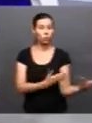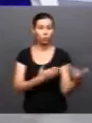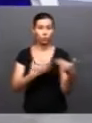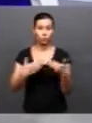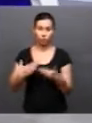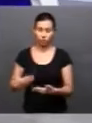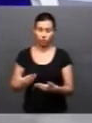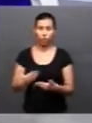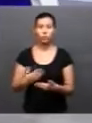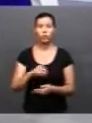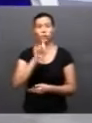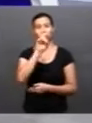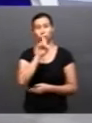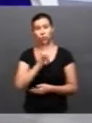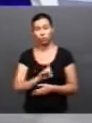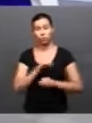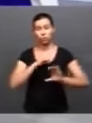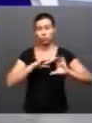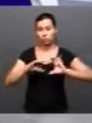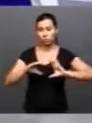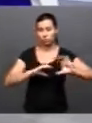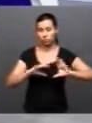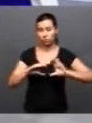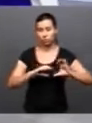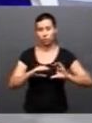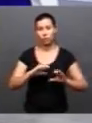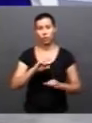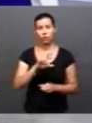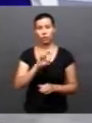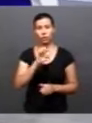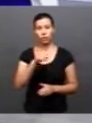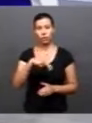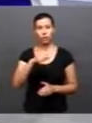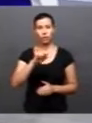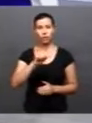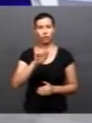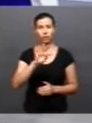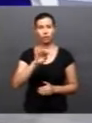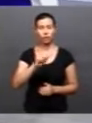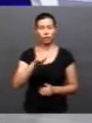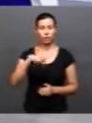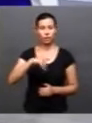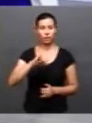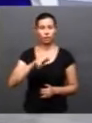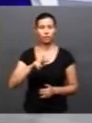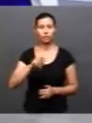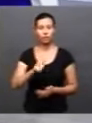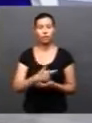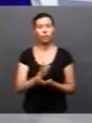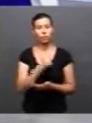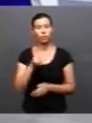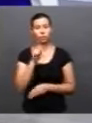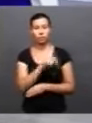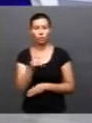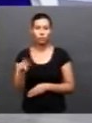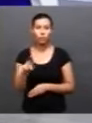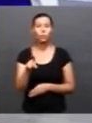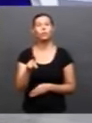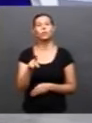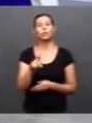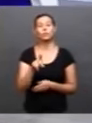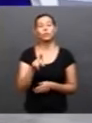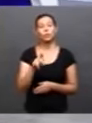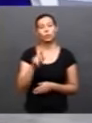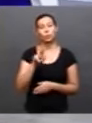de comunicação da Universidade Federal de Uberlândia, Renata Neiva, e a professora da Universidade Federal da Bahia e